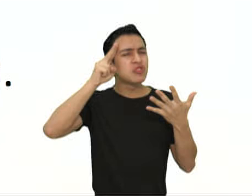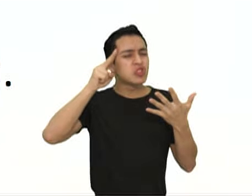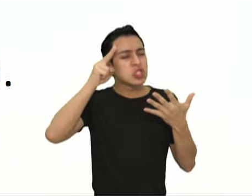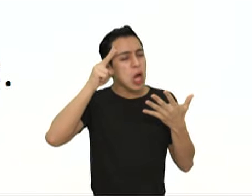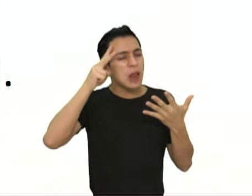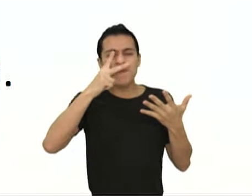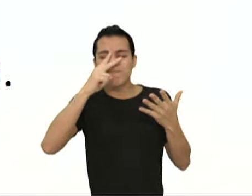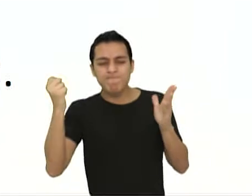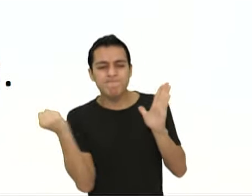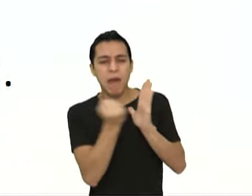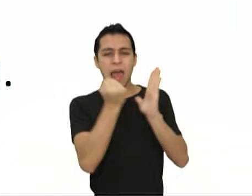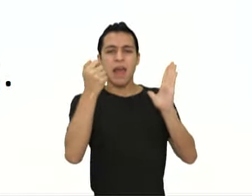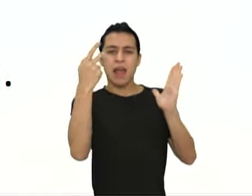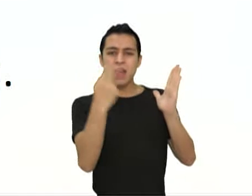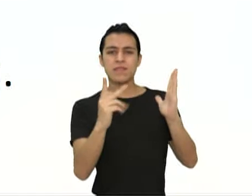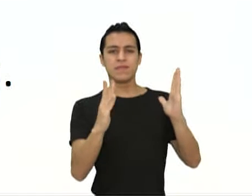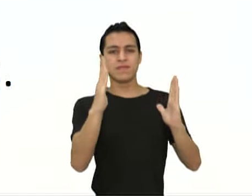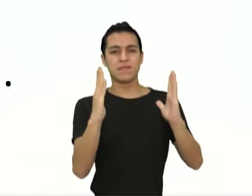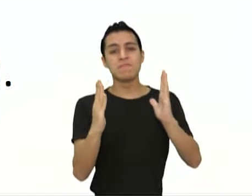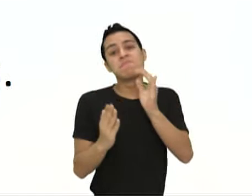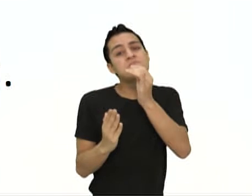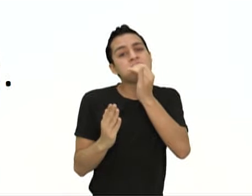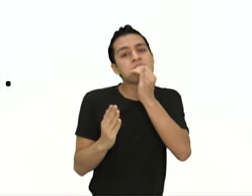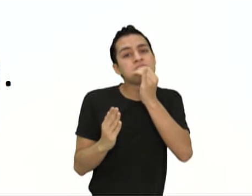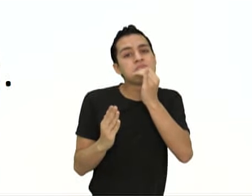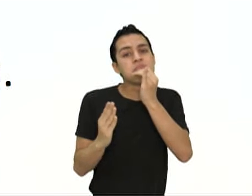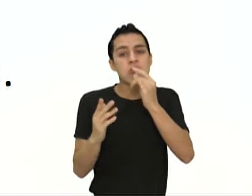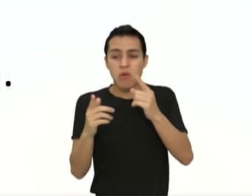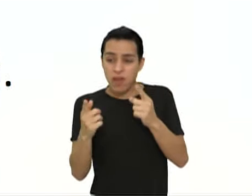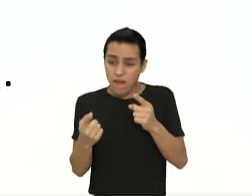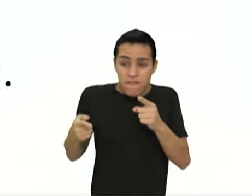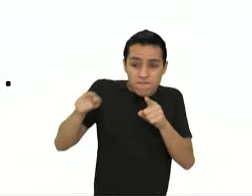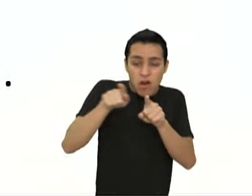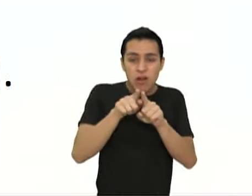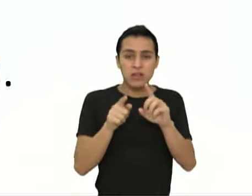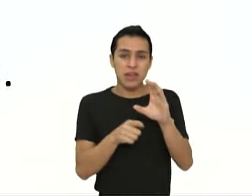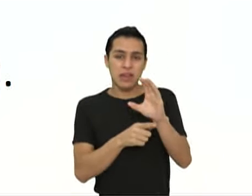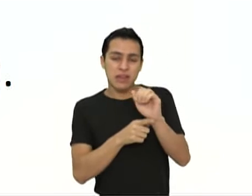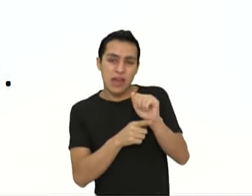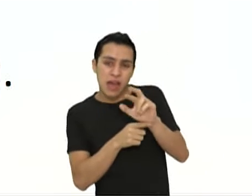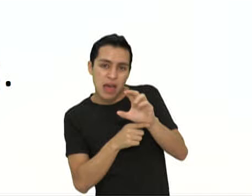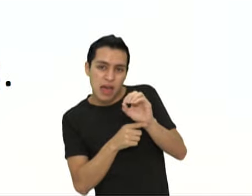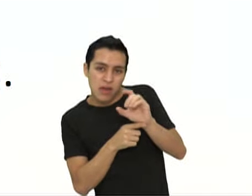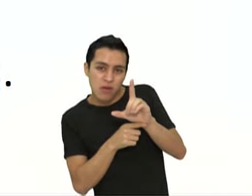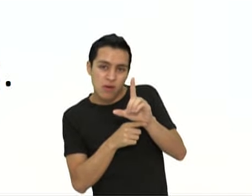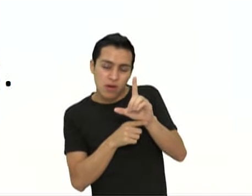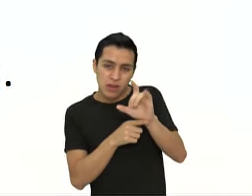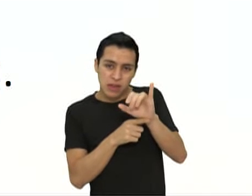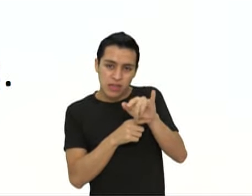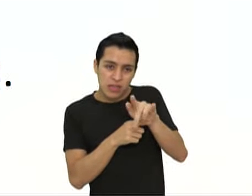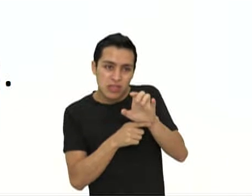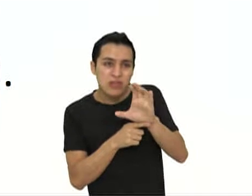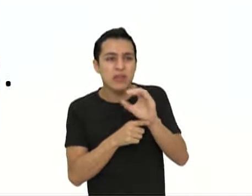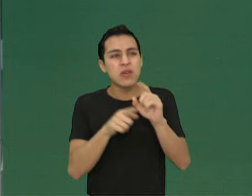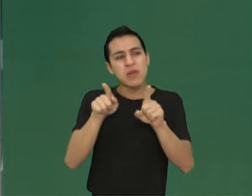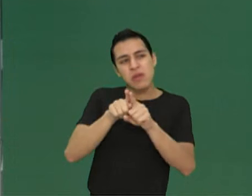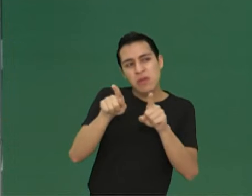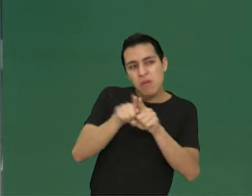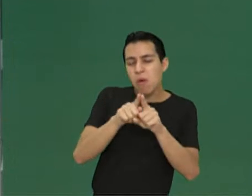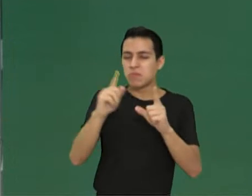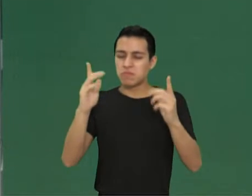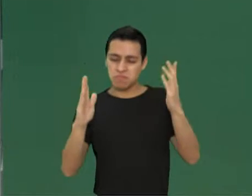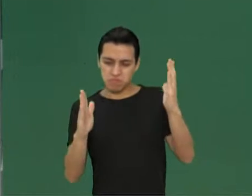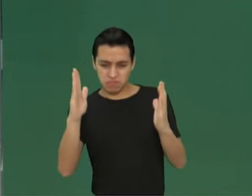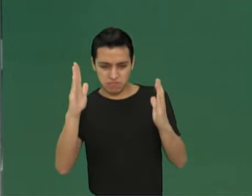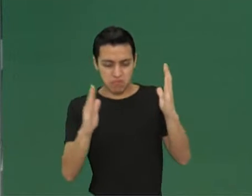marcam esse período. Por exemplo, né, o Renascimento carolíngio, né, o imperador do Sacro Império Romano Germânico,